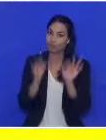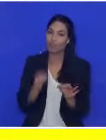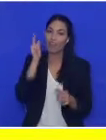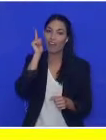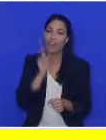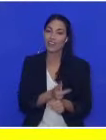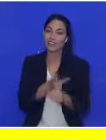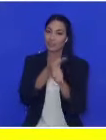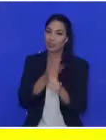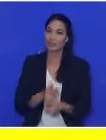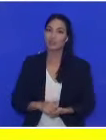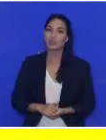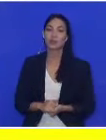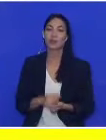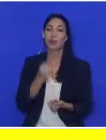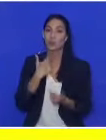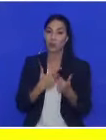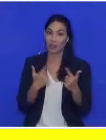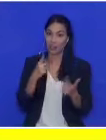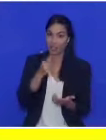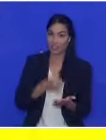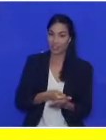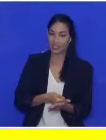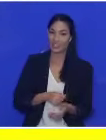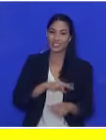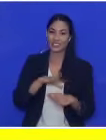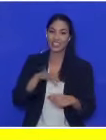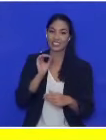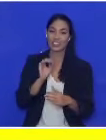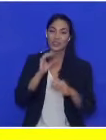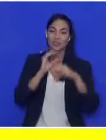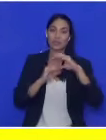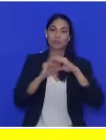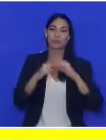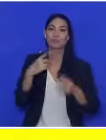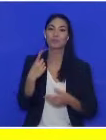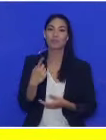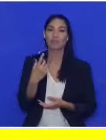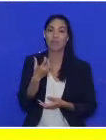o Time do Coração. Boa sorte para você que apostou. Este é o sorteio do concurso